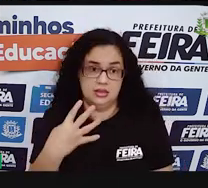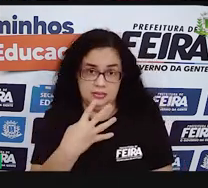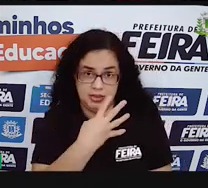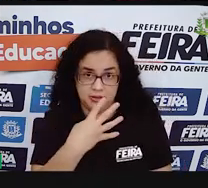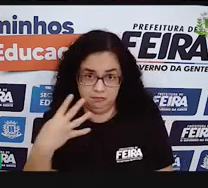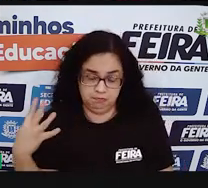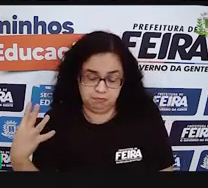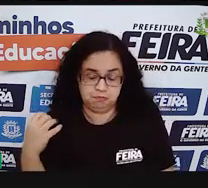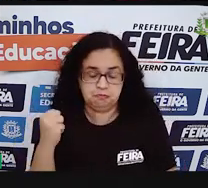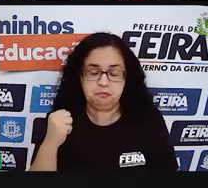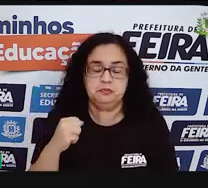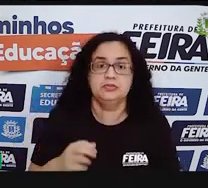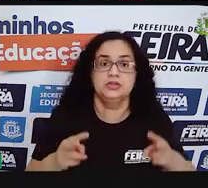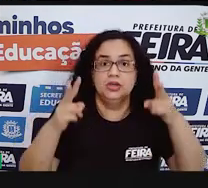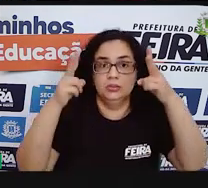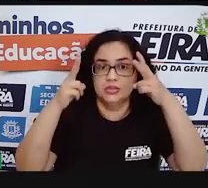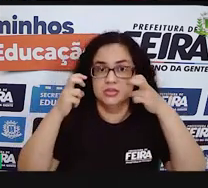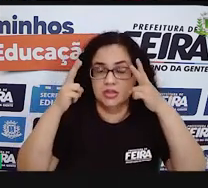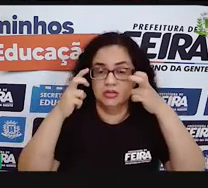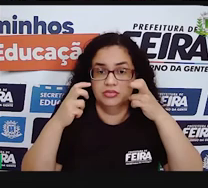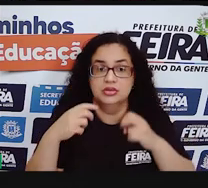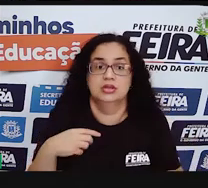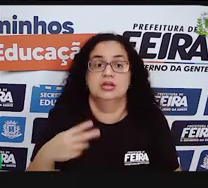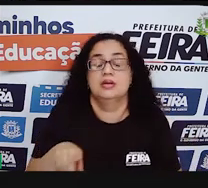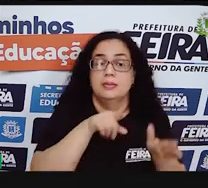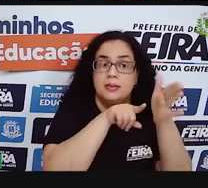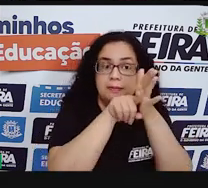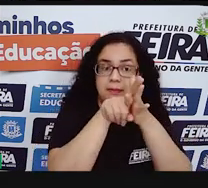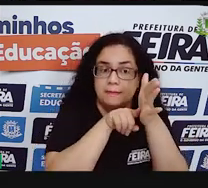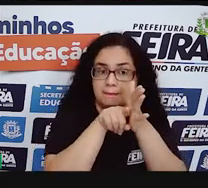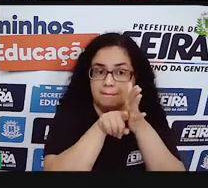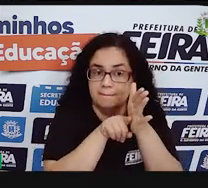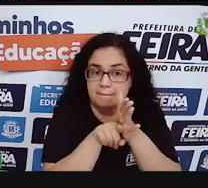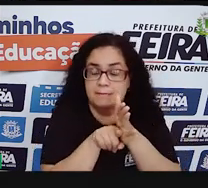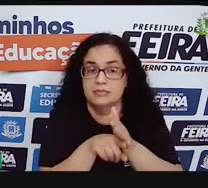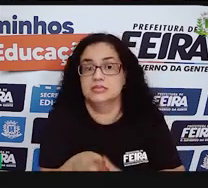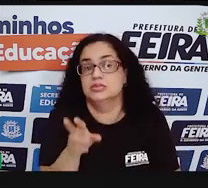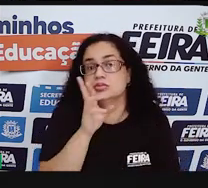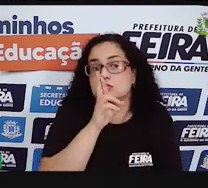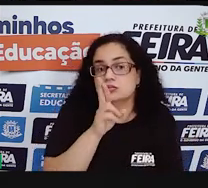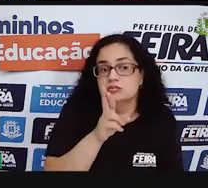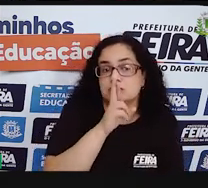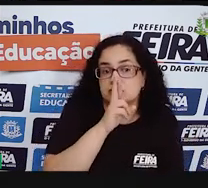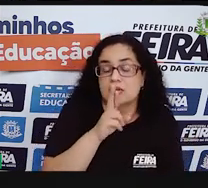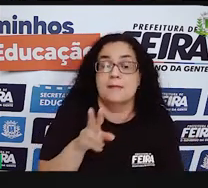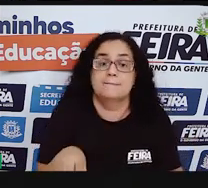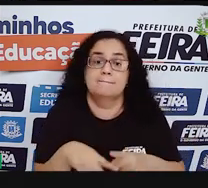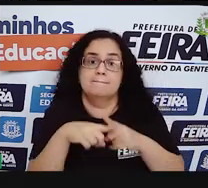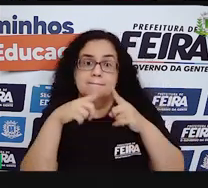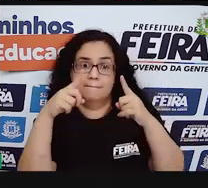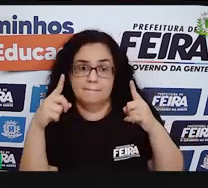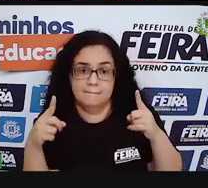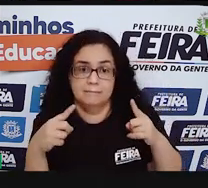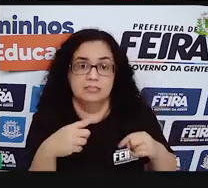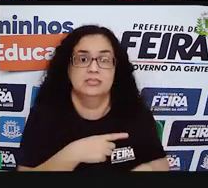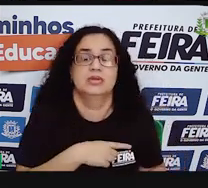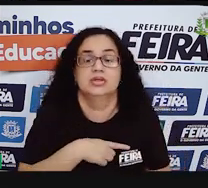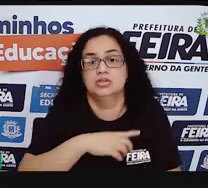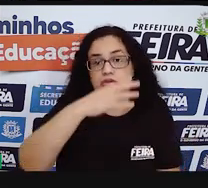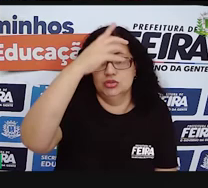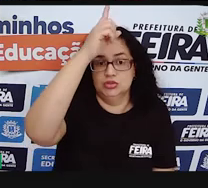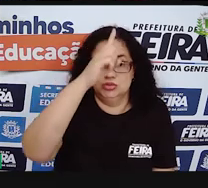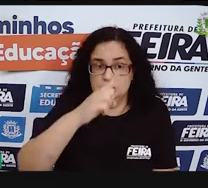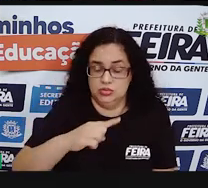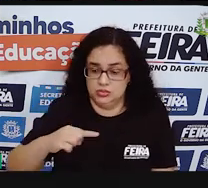Então, a gente observa lá a mesma pesquisa, né? Os mesmos resultados, mas demonstrado aí através de um